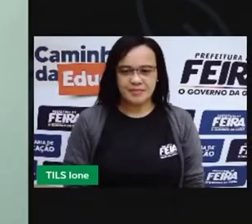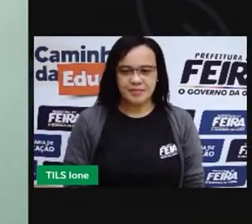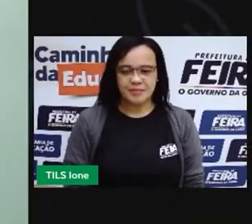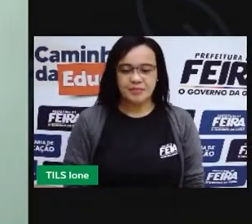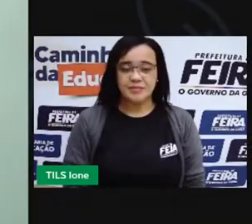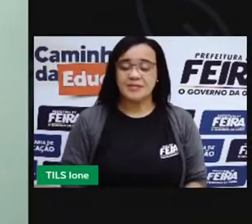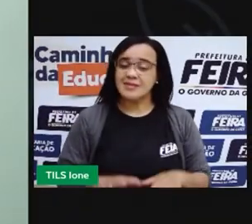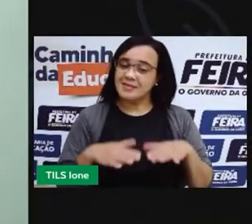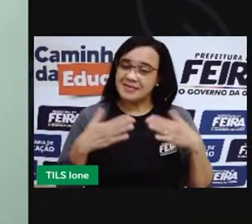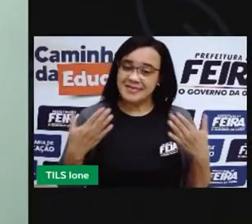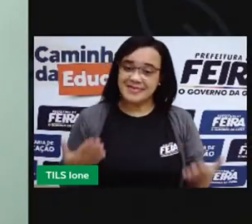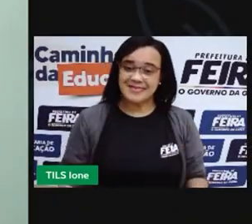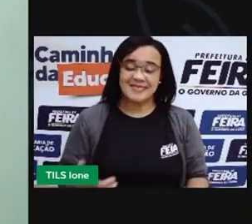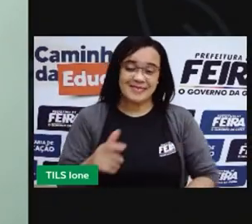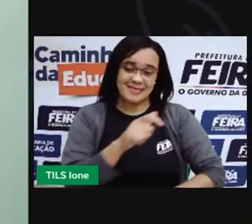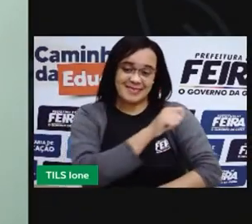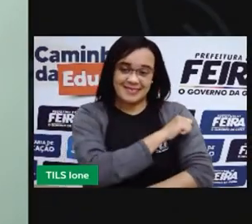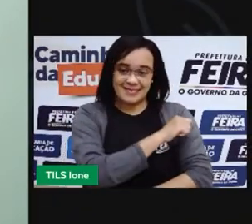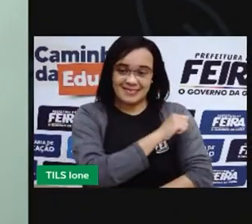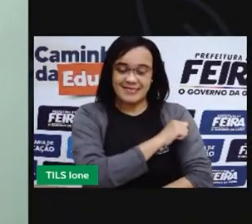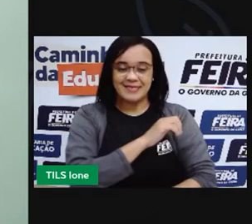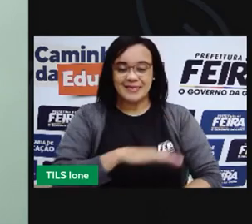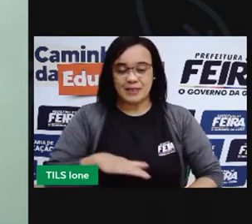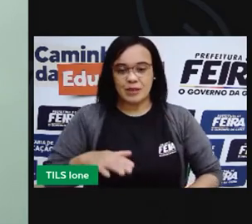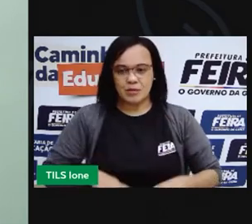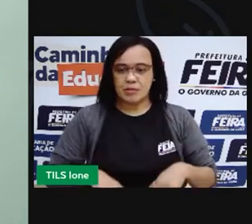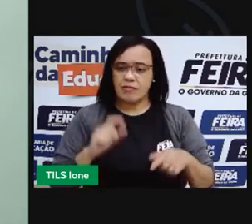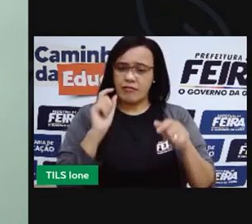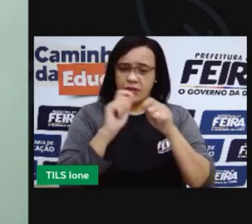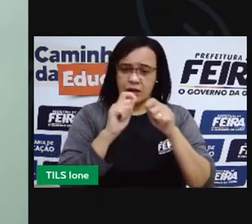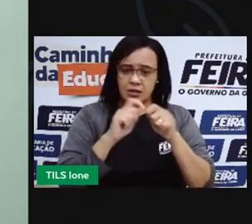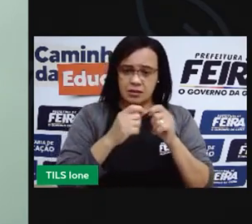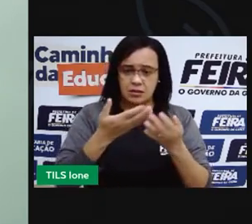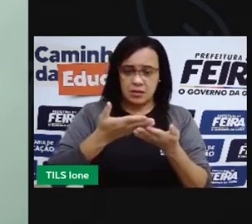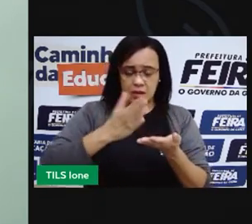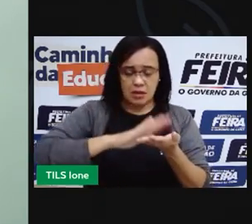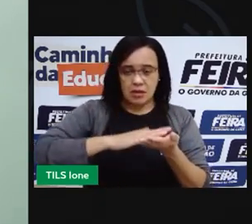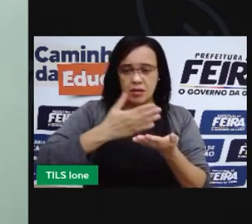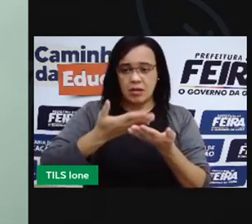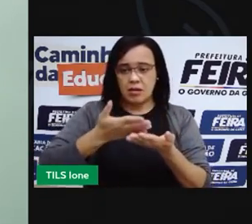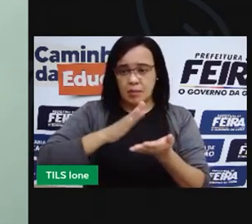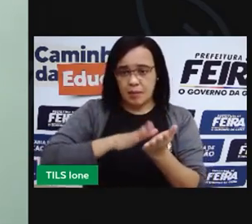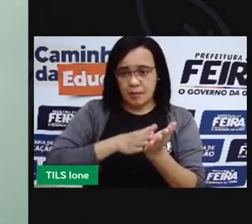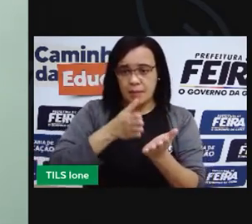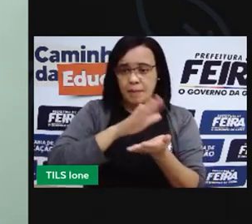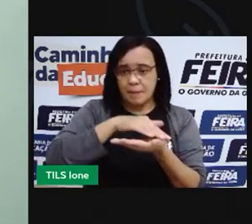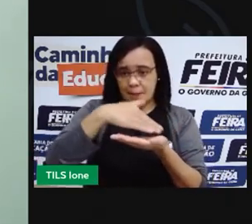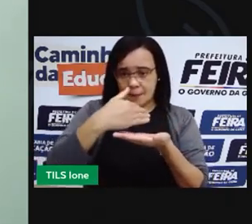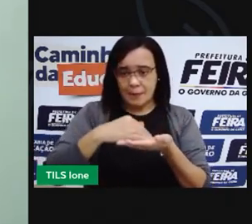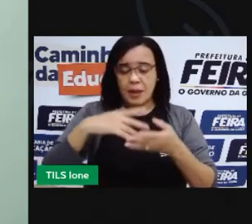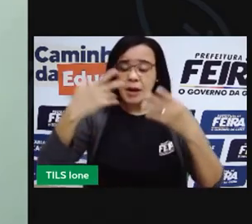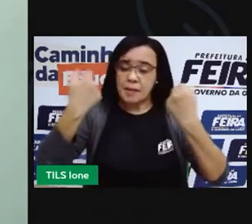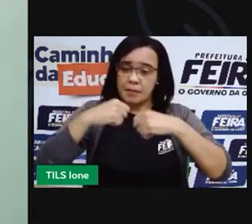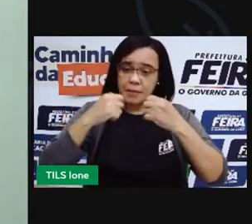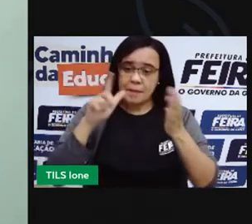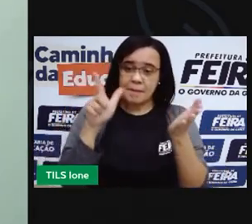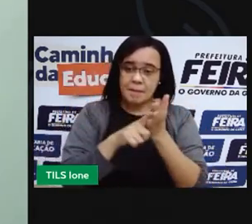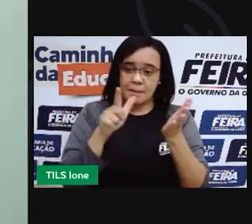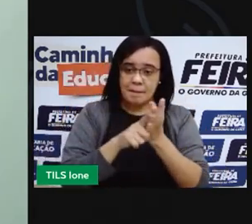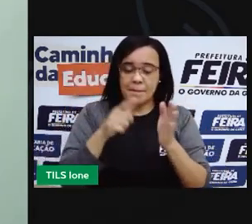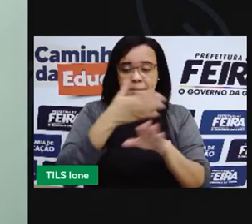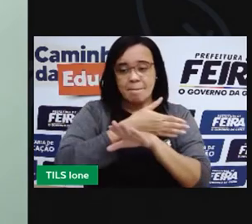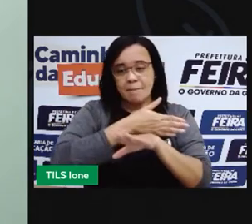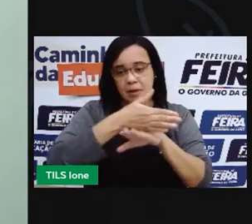personagem. Então, crianças, para a gente fazer a dobradura, vamos precisar de uma folha de papel ofício,